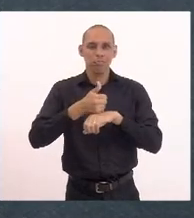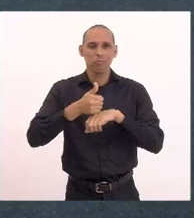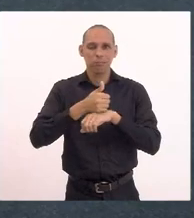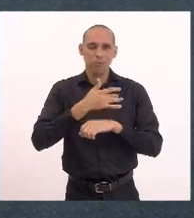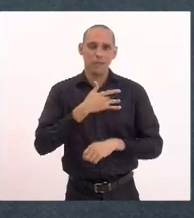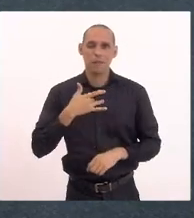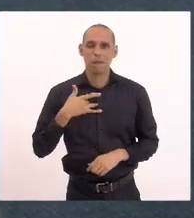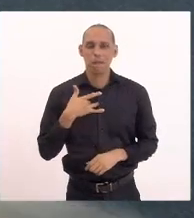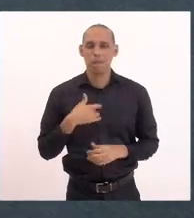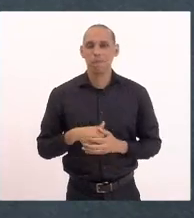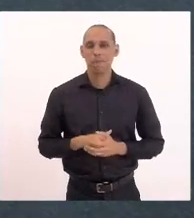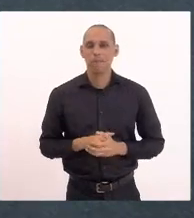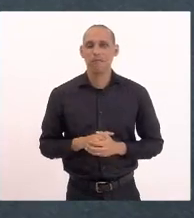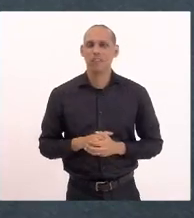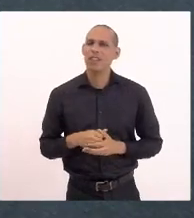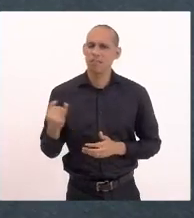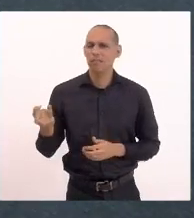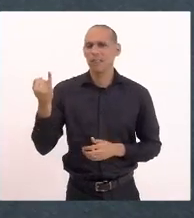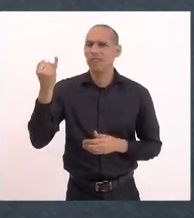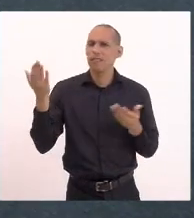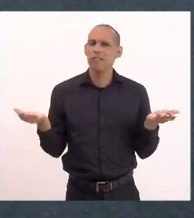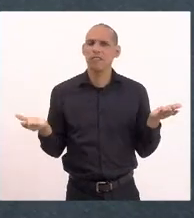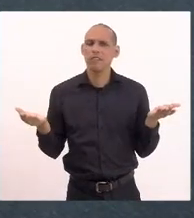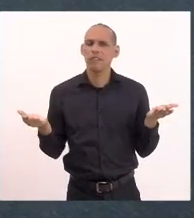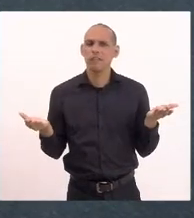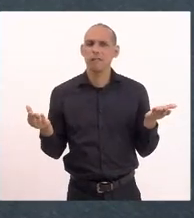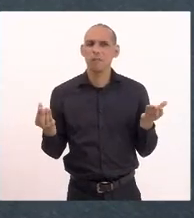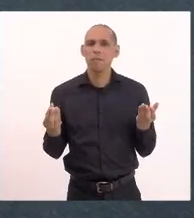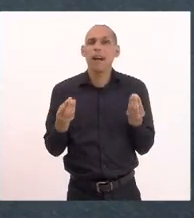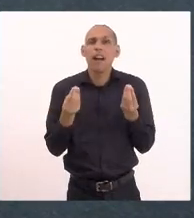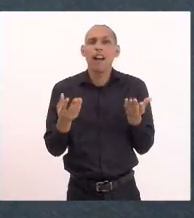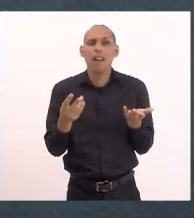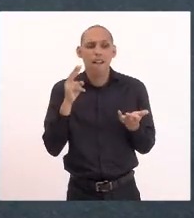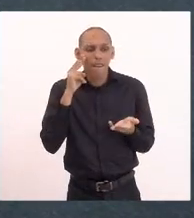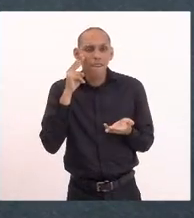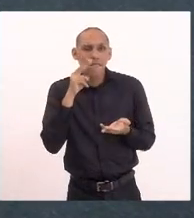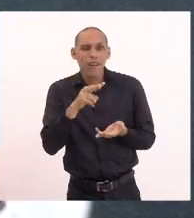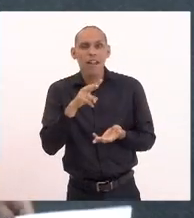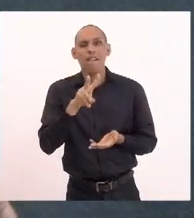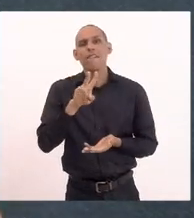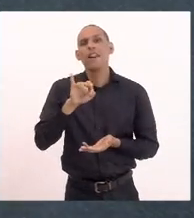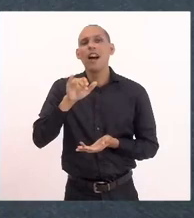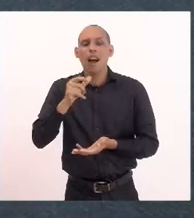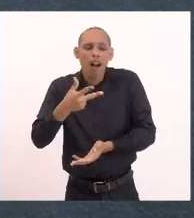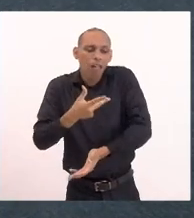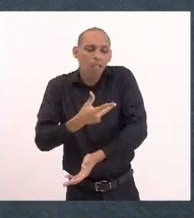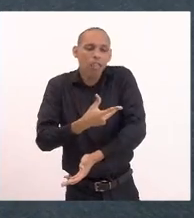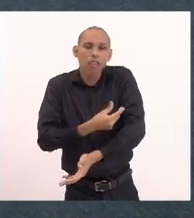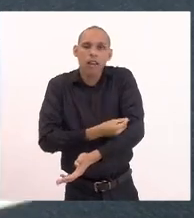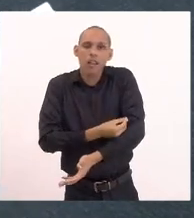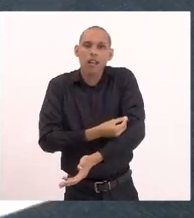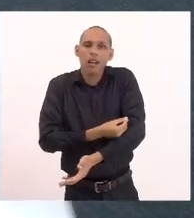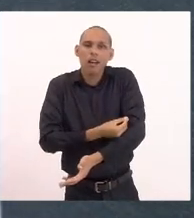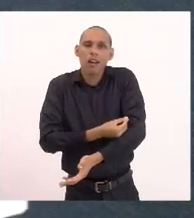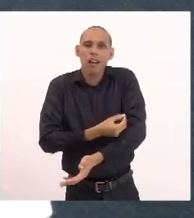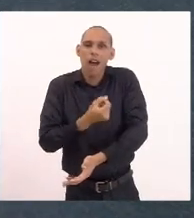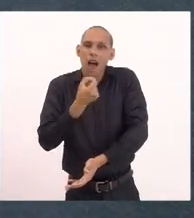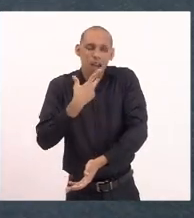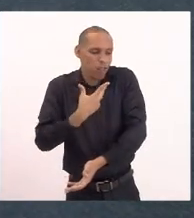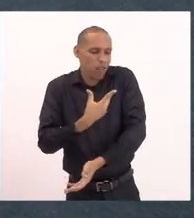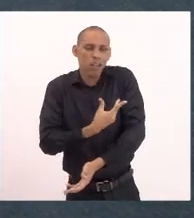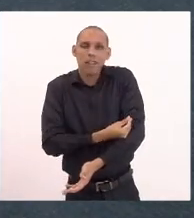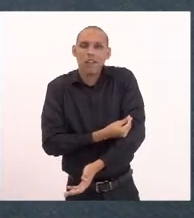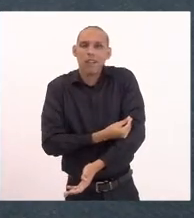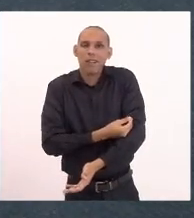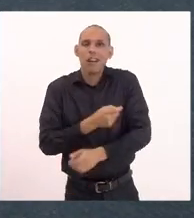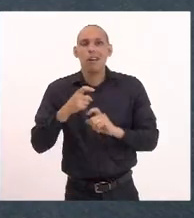de saúde. É fundamental, até mesmo para pegar uma veia, para aplicar uma medicação, os médicos que precisam